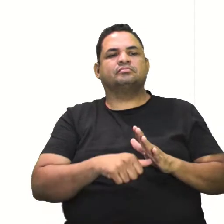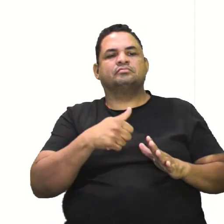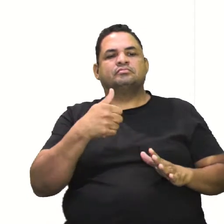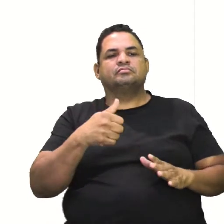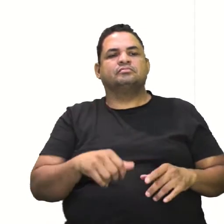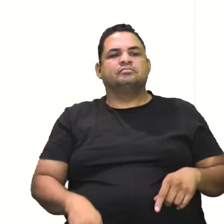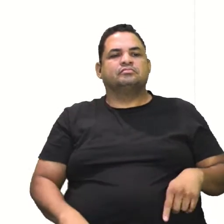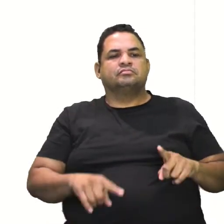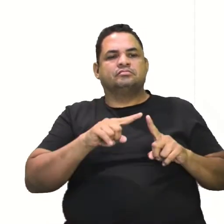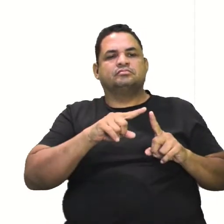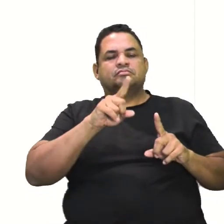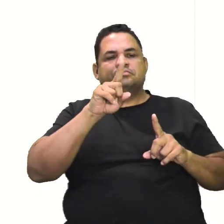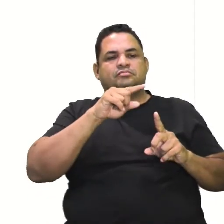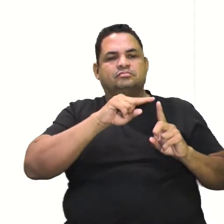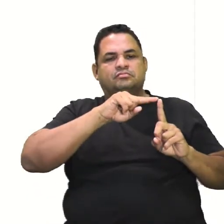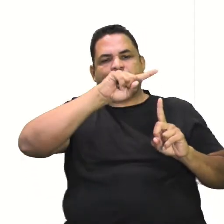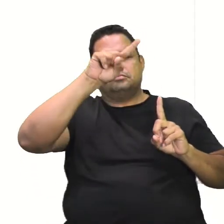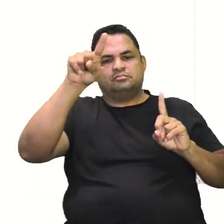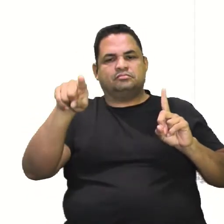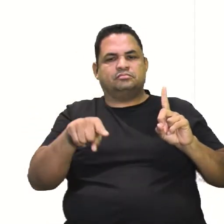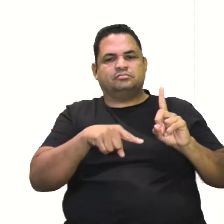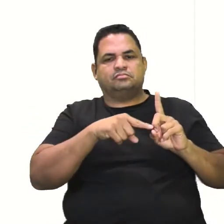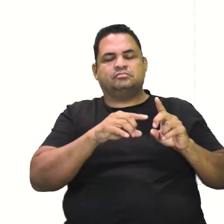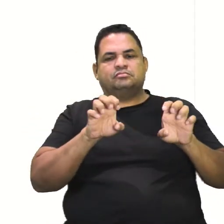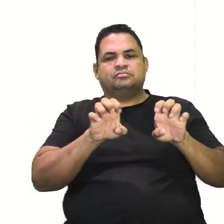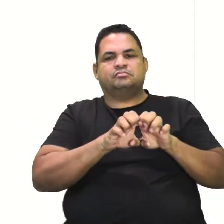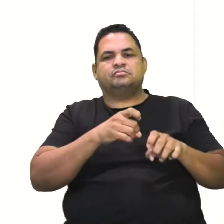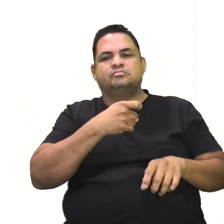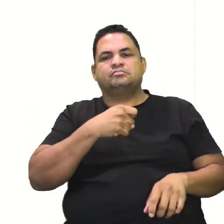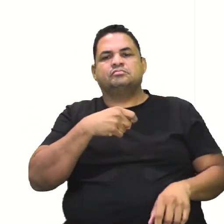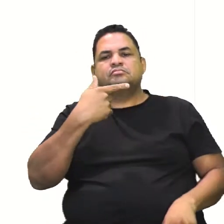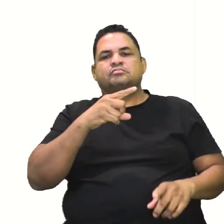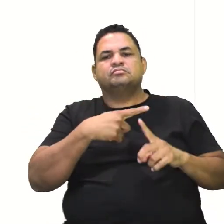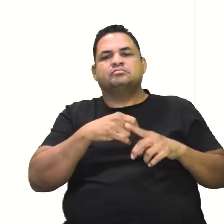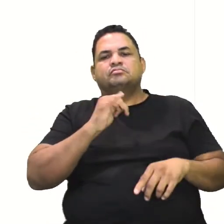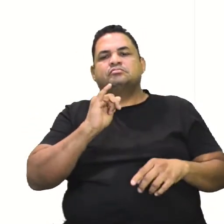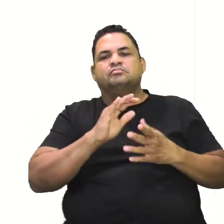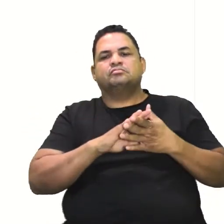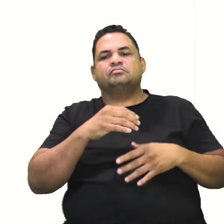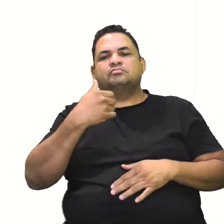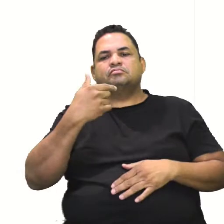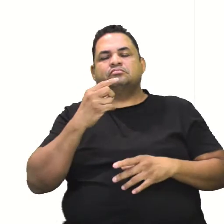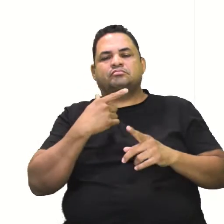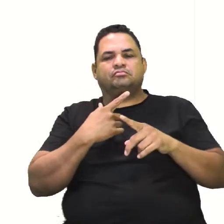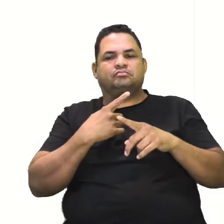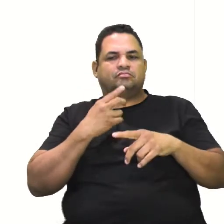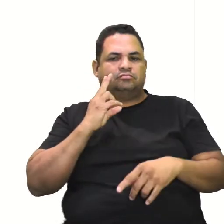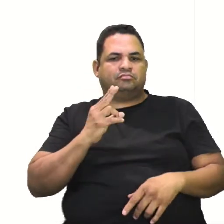Primeiro, é a circunferência de equação x² mais y² igual a 9.